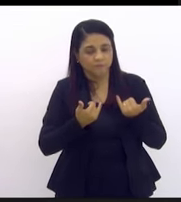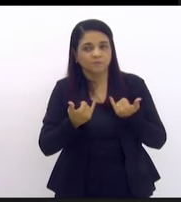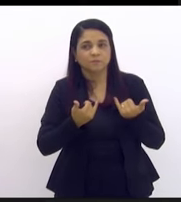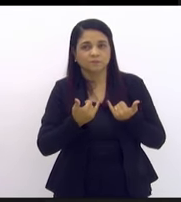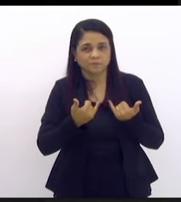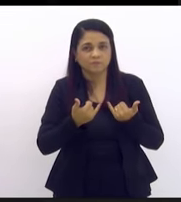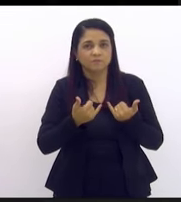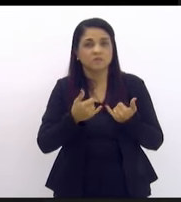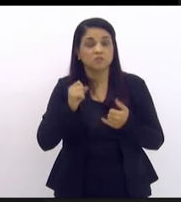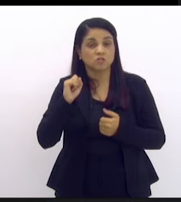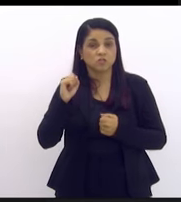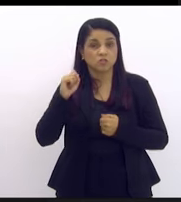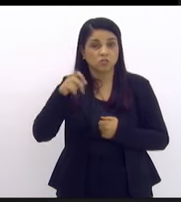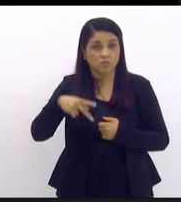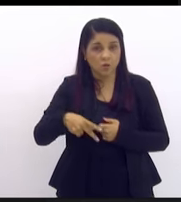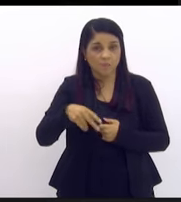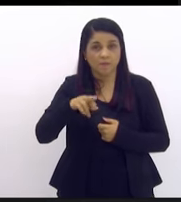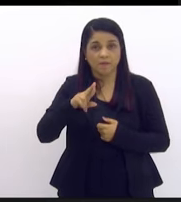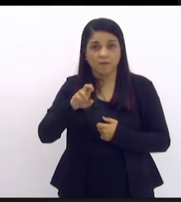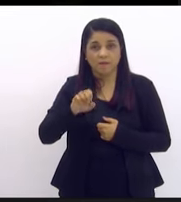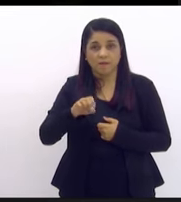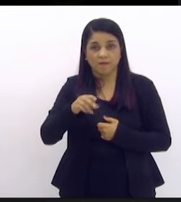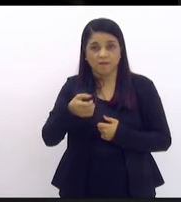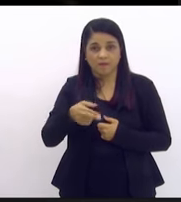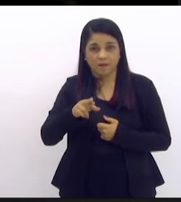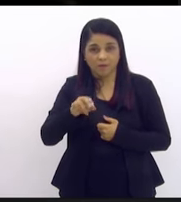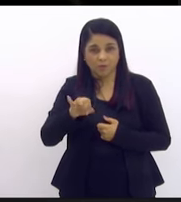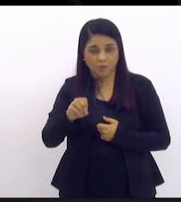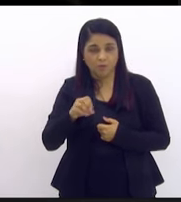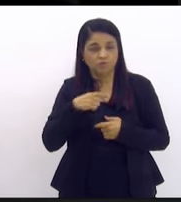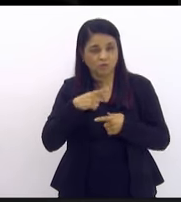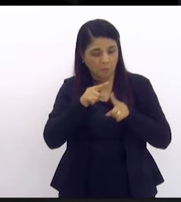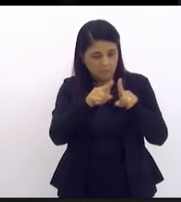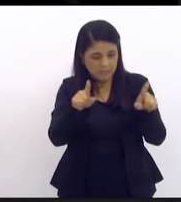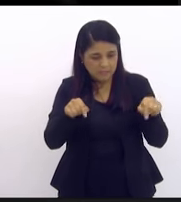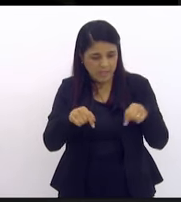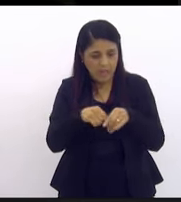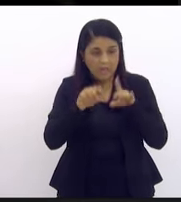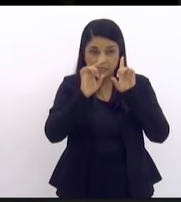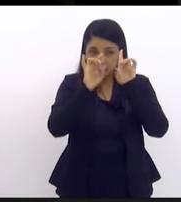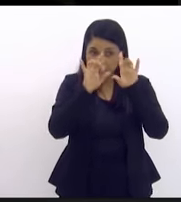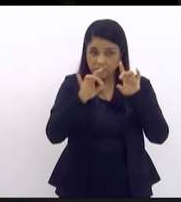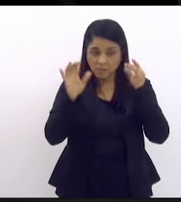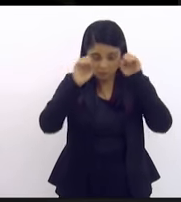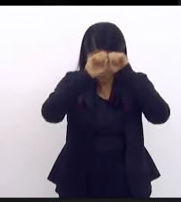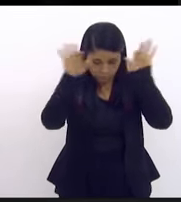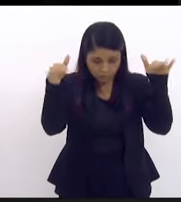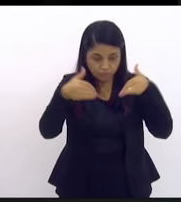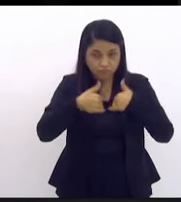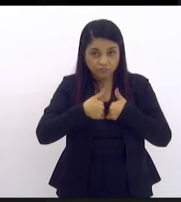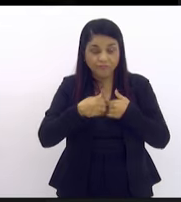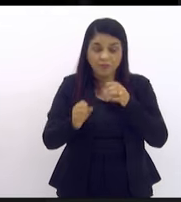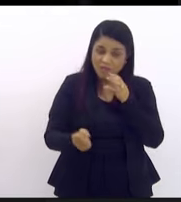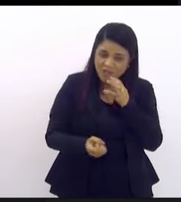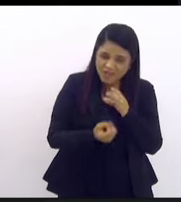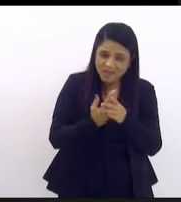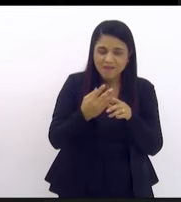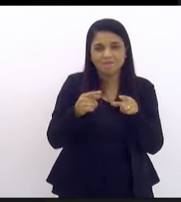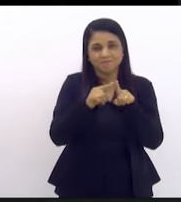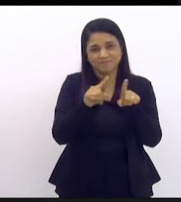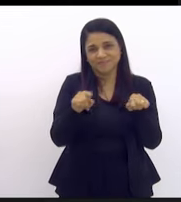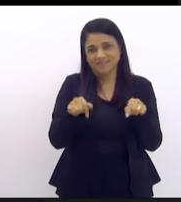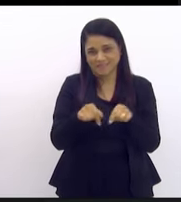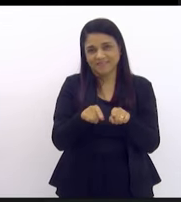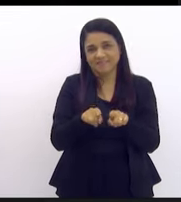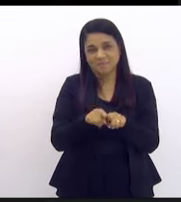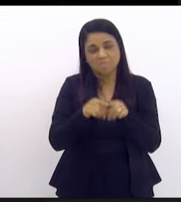um shopping, o Shopping Recreio, se eu não me engano, que já tem uma sala especial para os autistas, e a gente criou isso aí. E dar